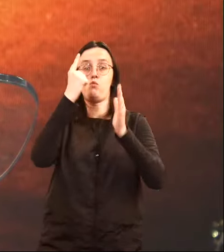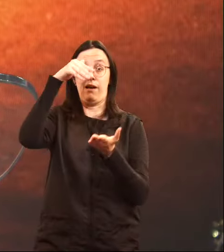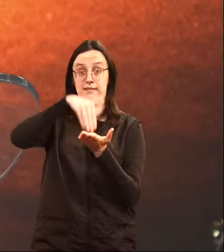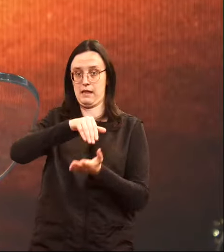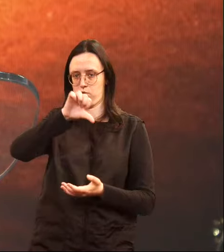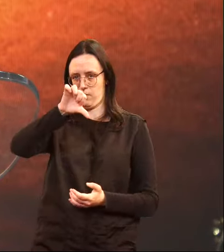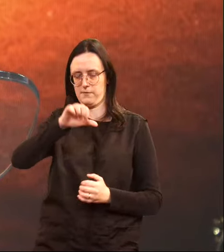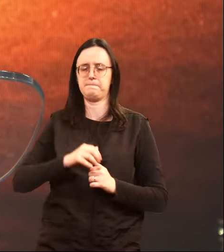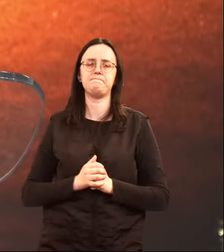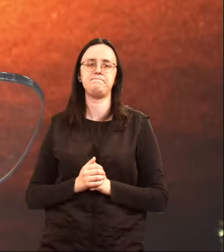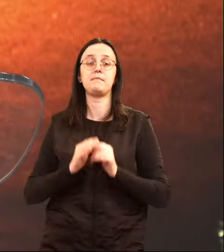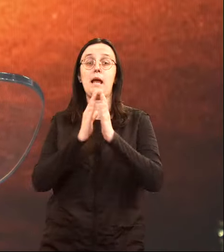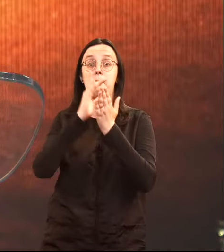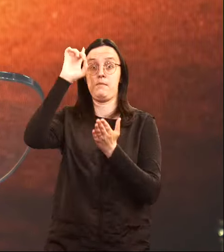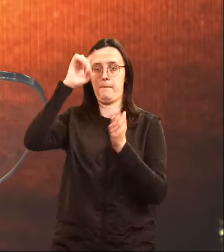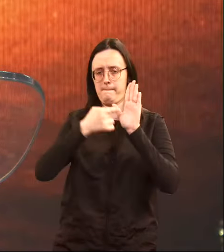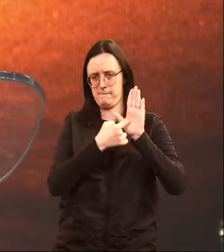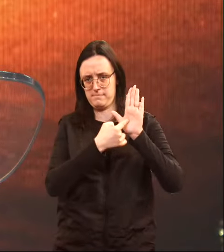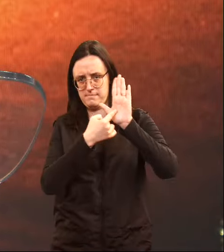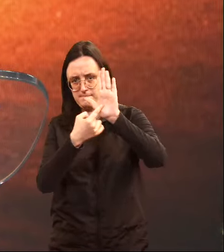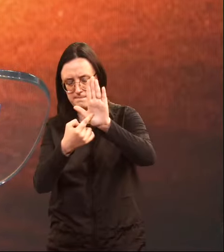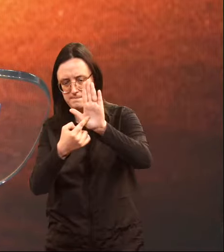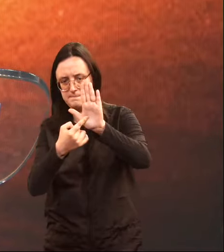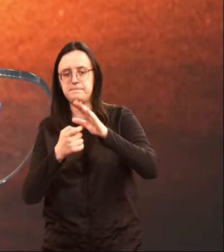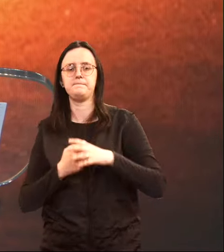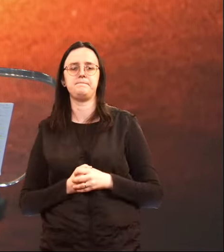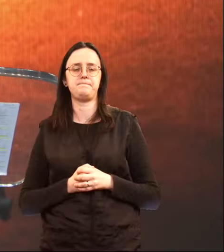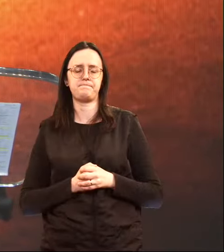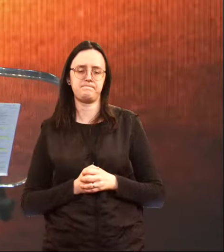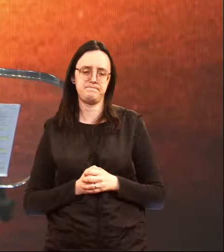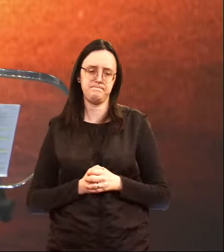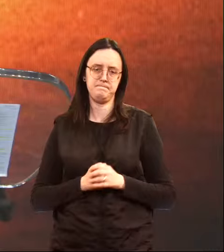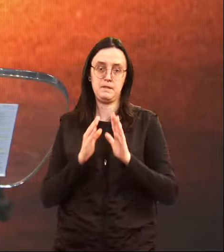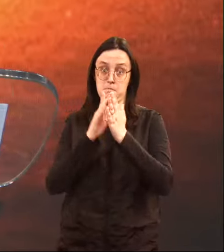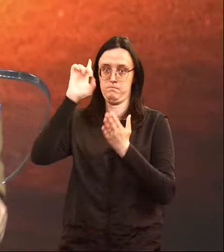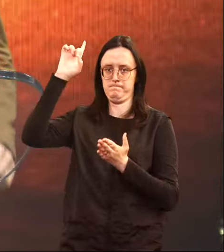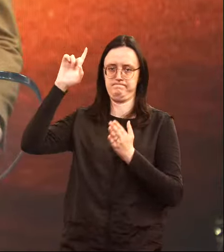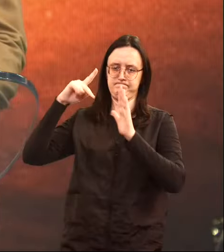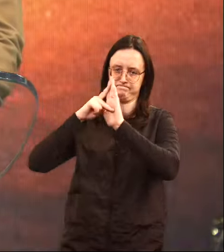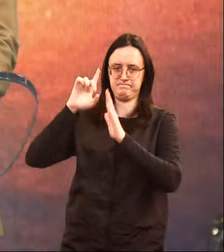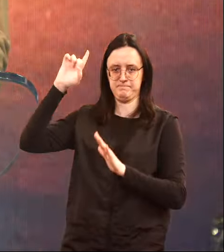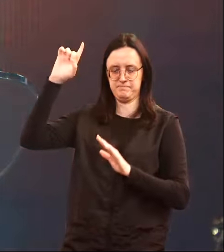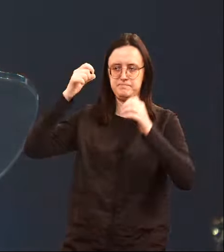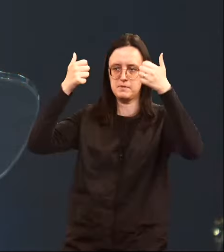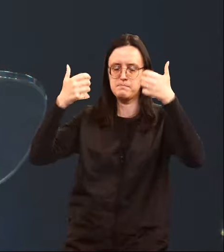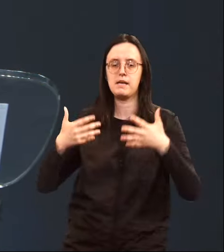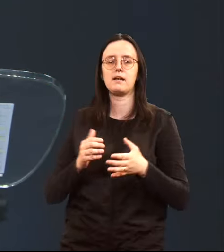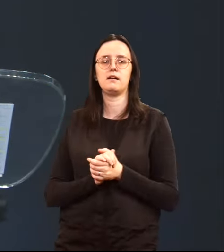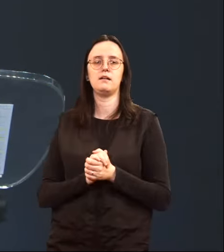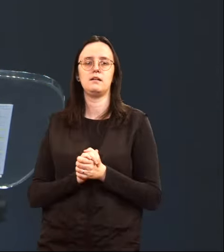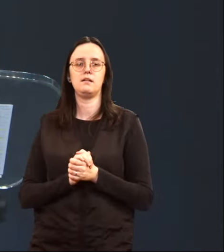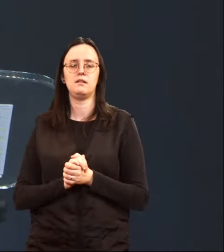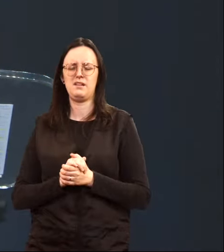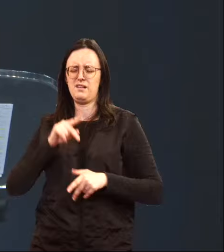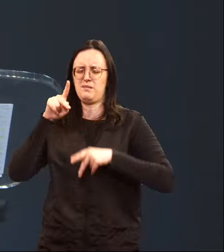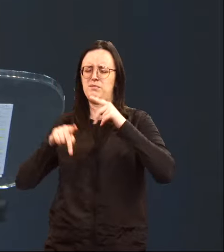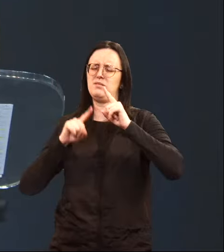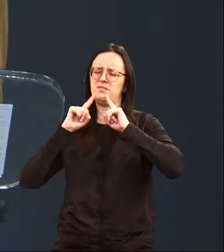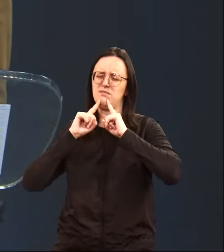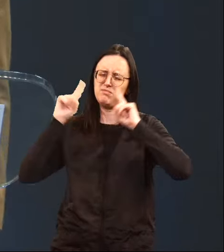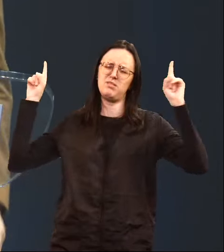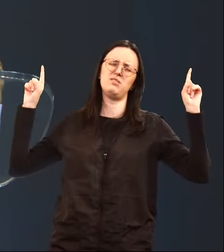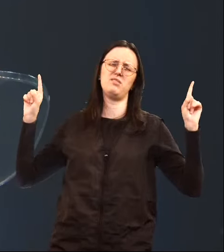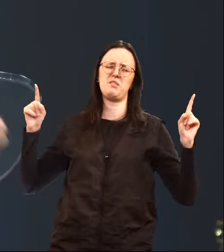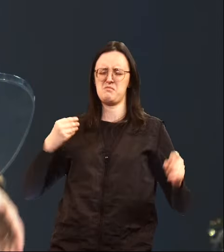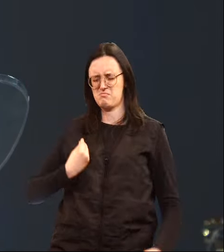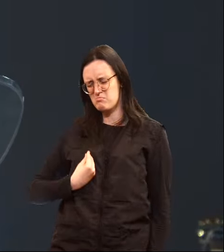9. Diz assim a palavra do Senhor: queixou-se o povo de sua sorte